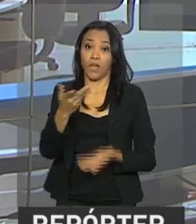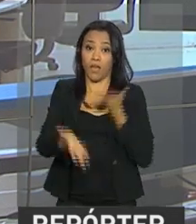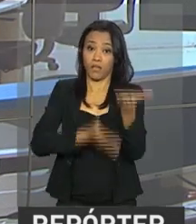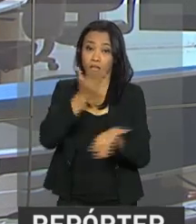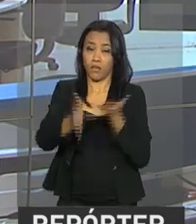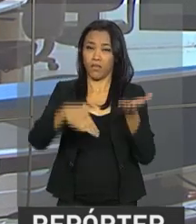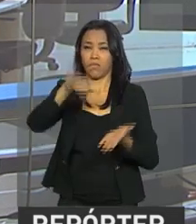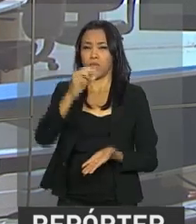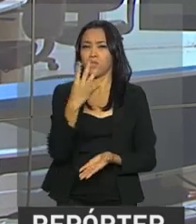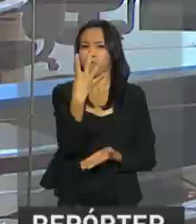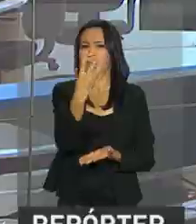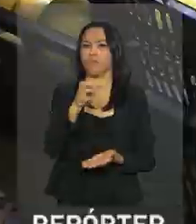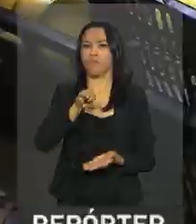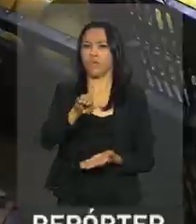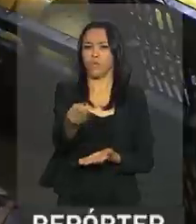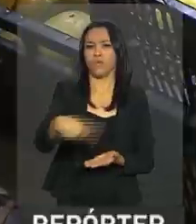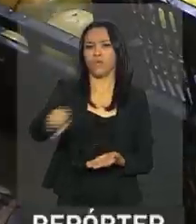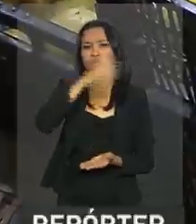de pessoas.